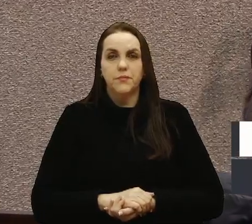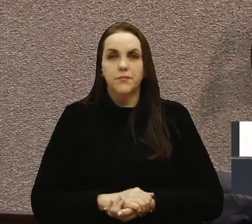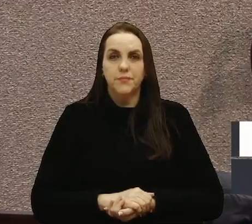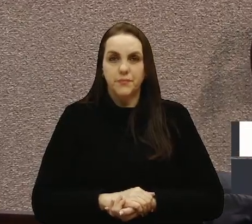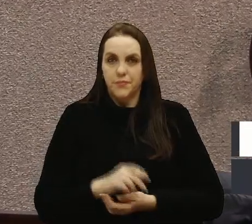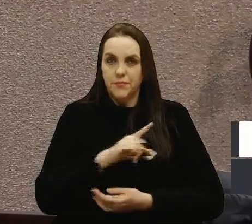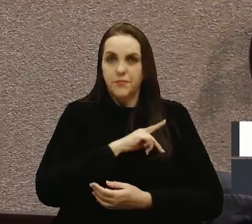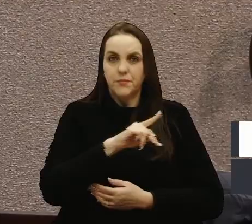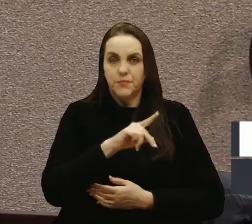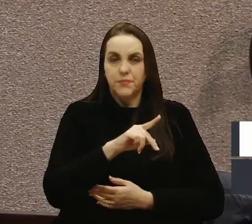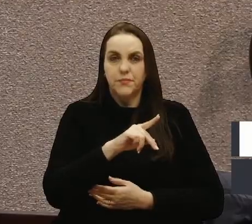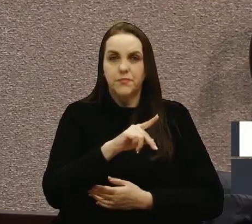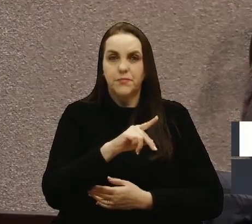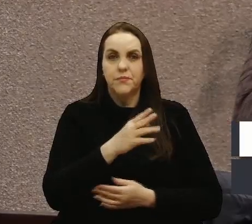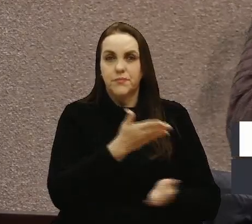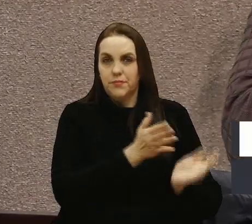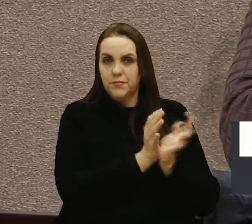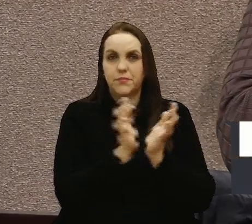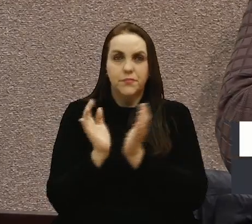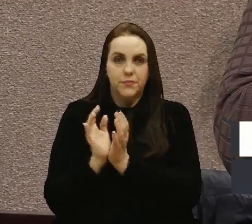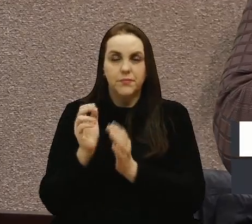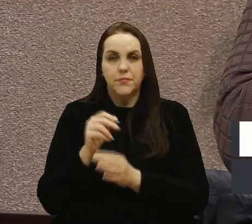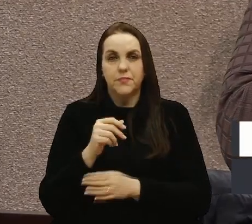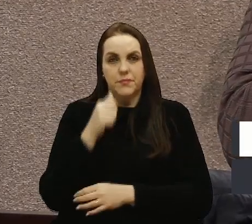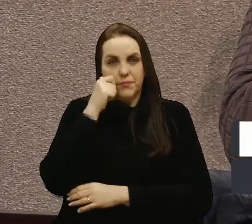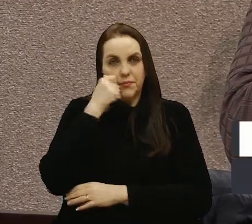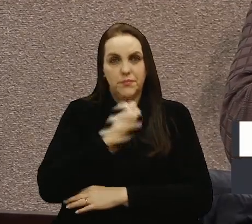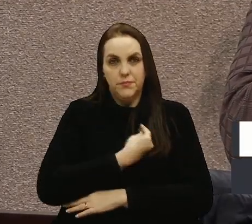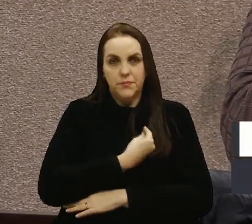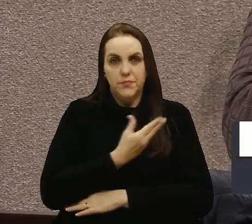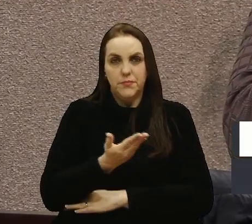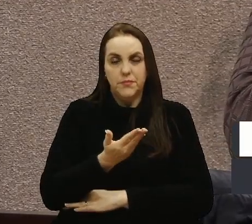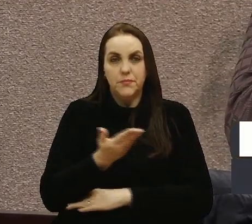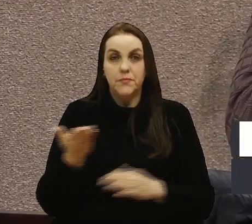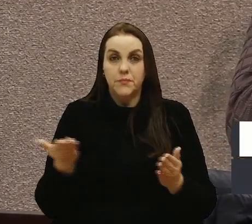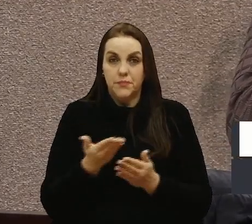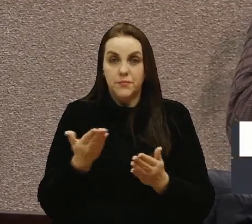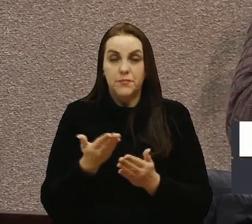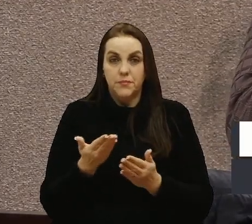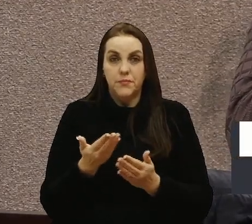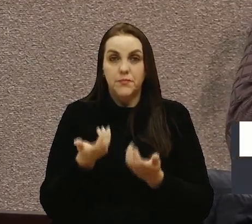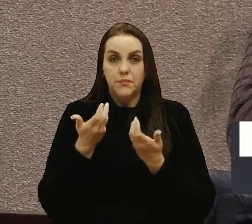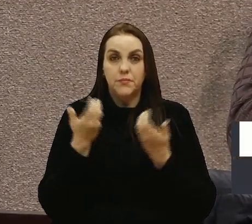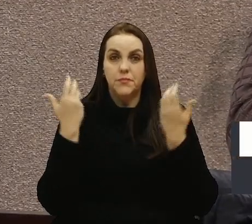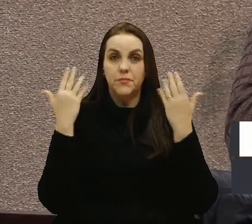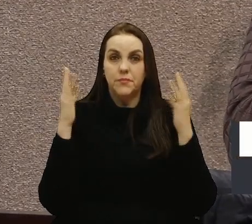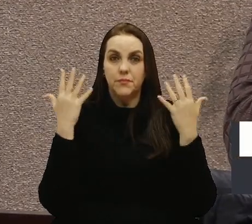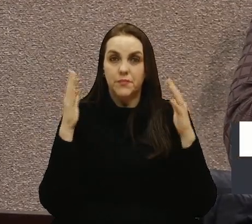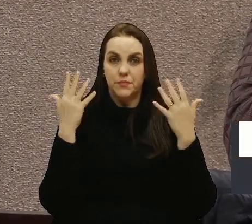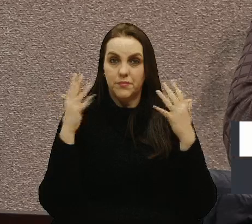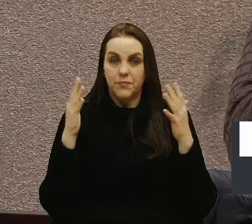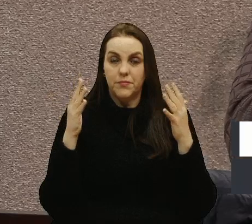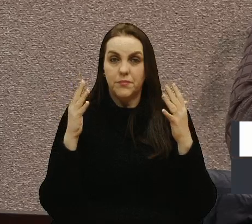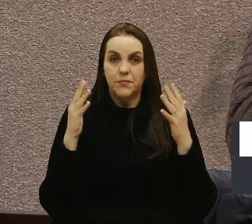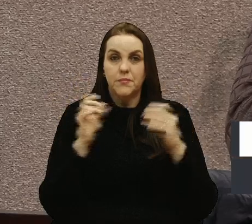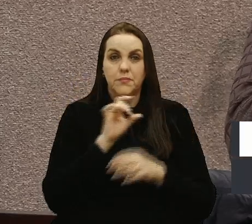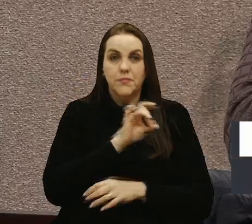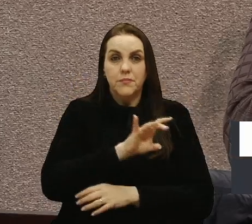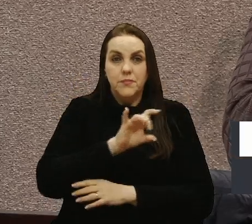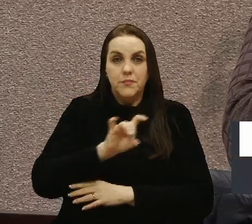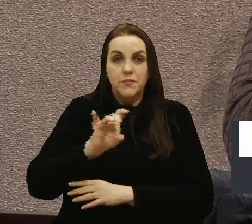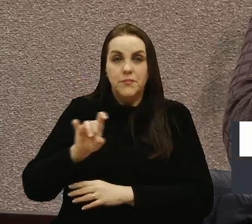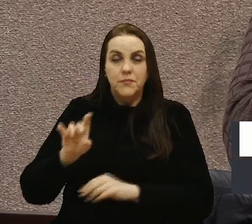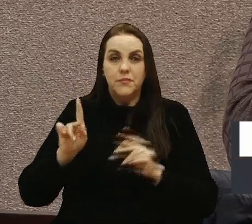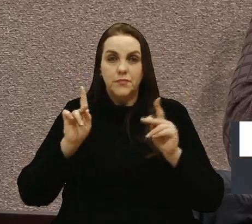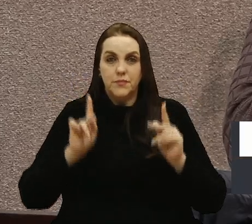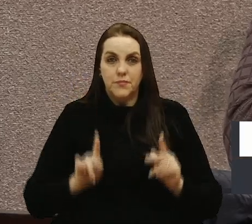Senhor presidente, nobres colegas aqui presentes, hoje eu gostaria de fazer um voto de congratulações a cada pessoa que